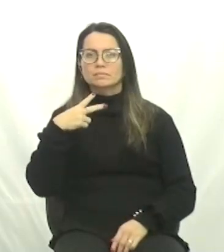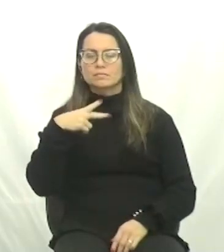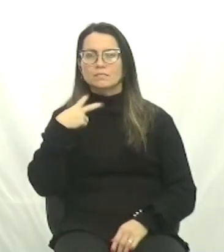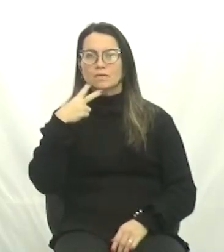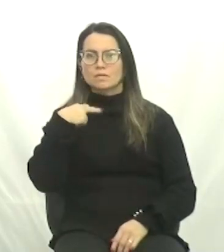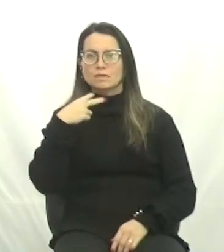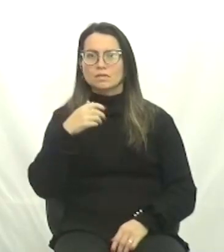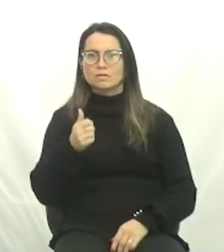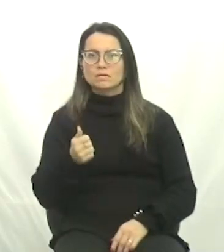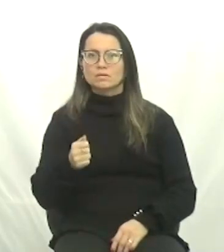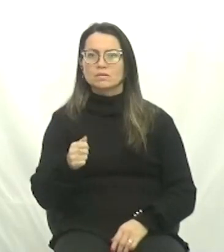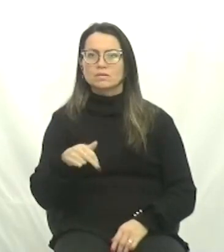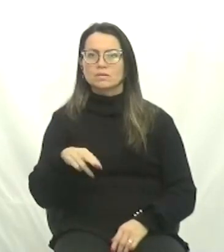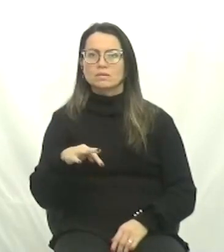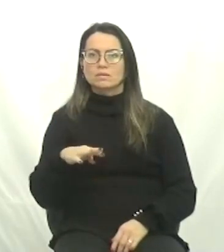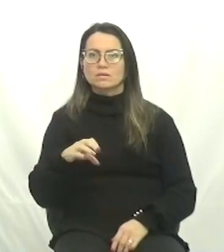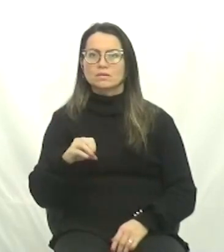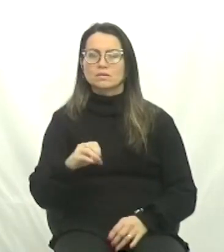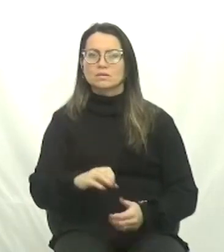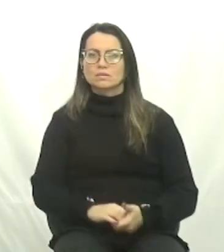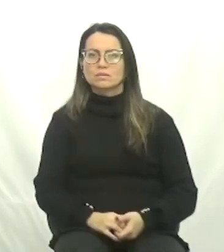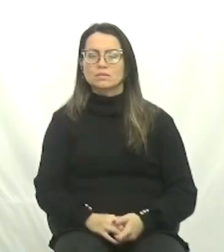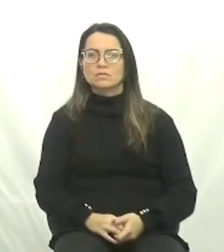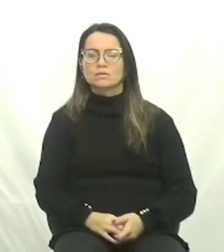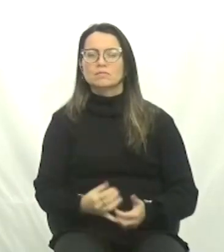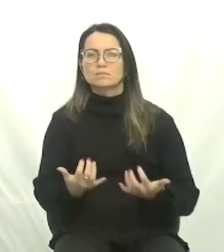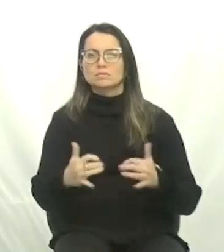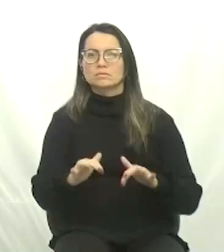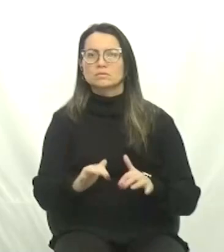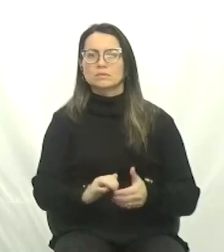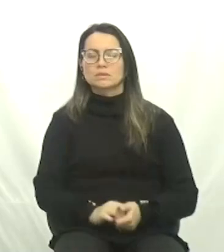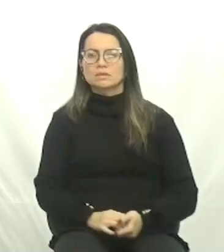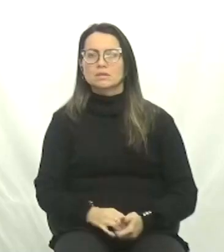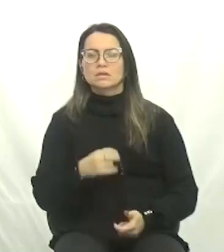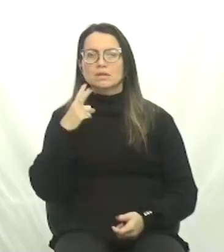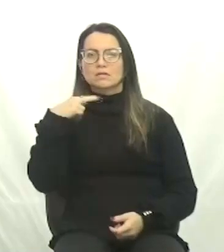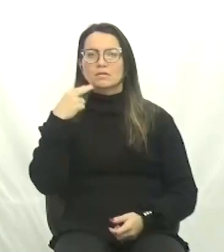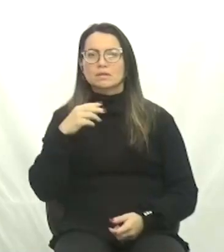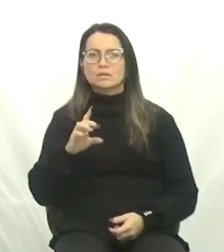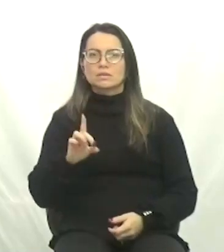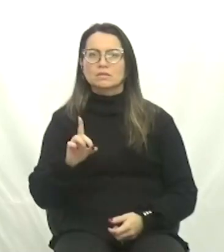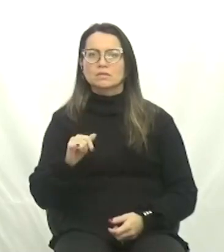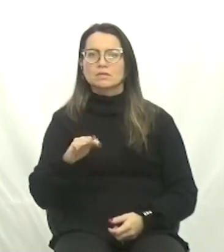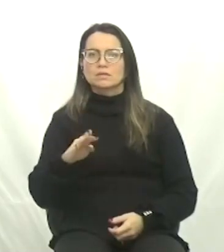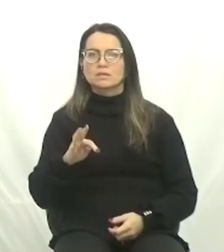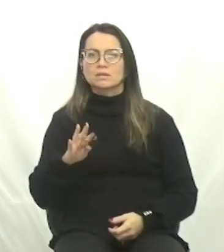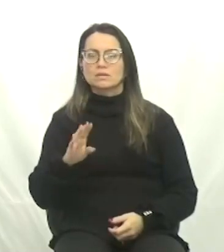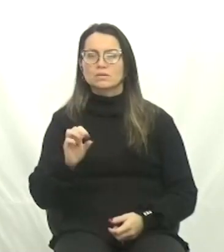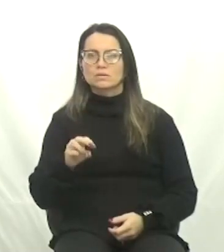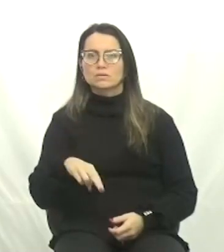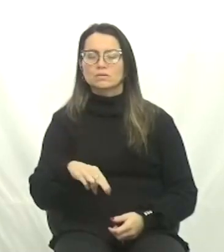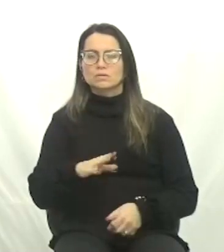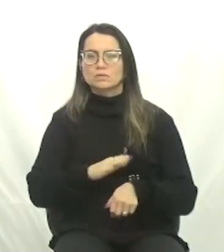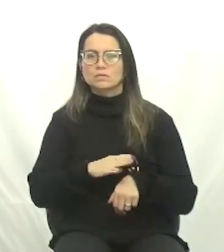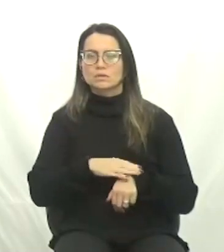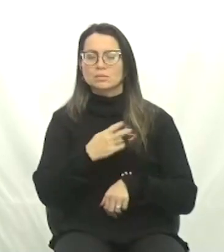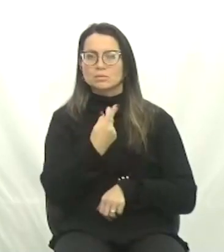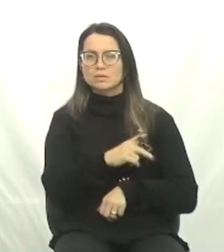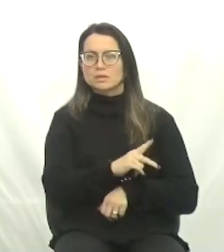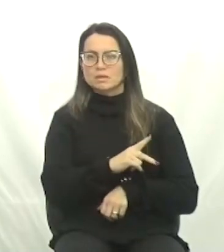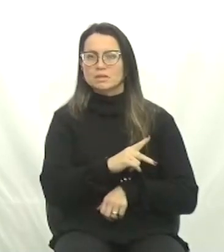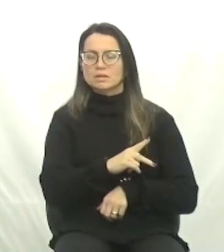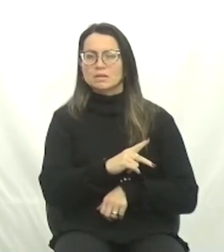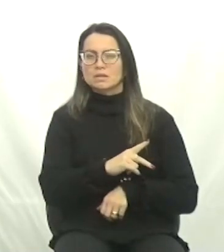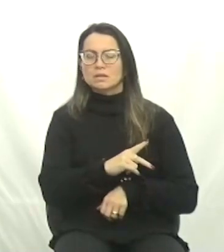vereador Antônio Manuel. Declina. Com a palavra, o vereador Dailton Felzer, que passa o seu tempo para